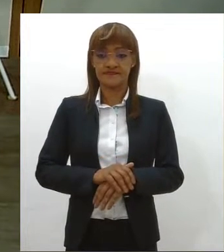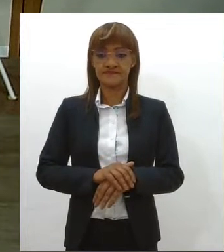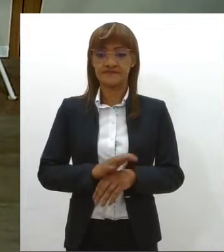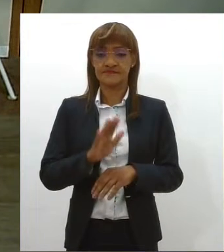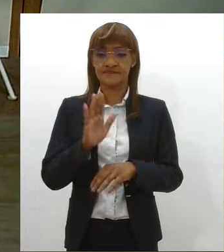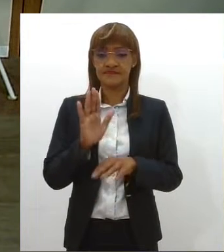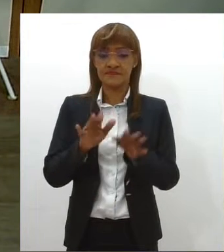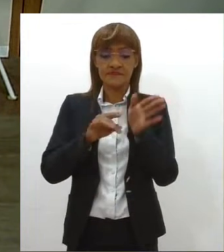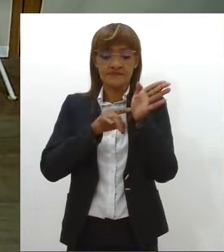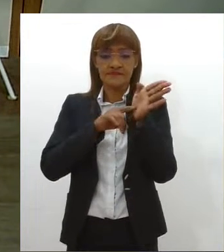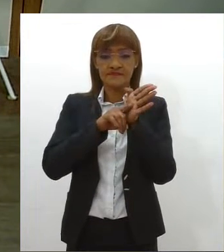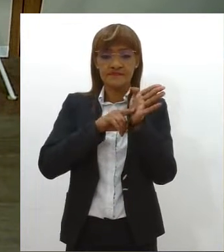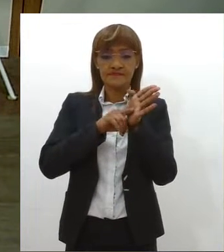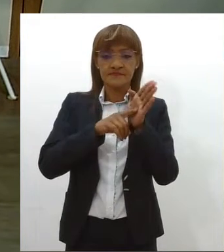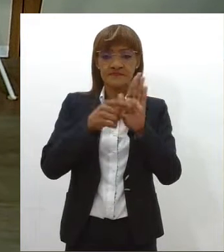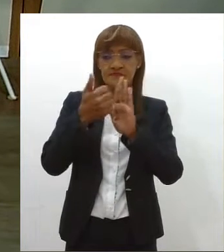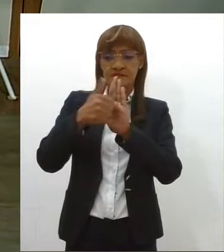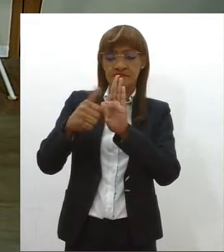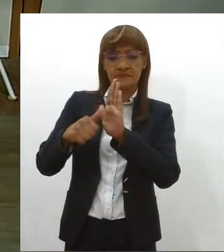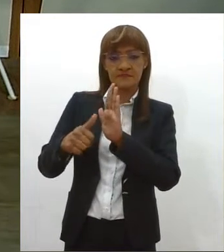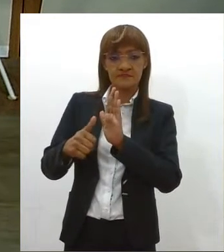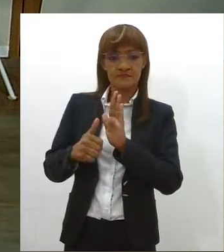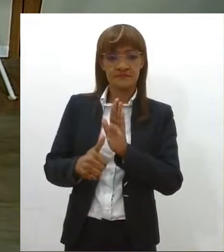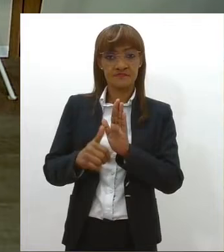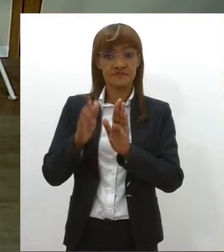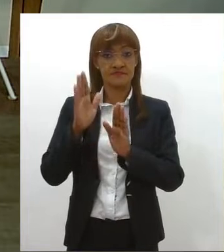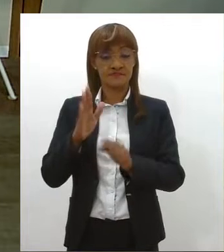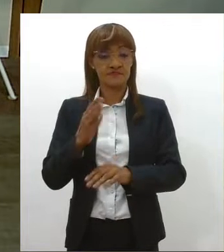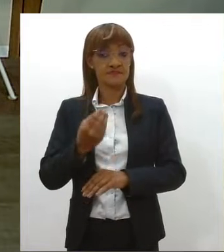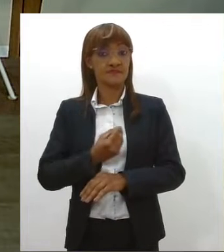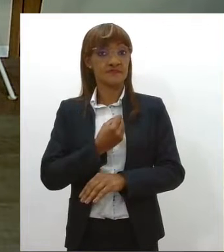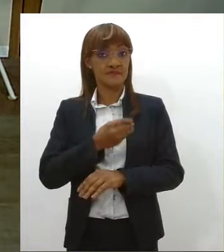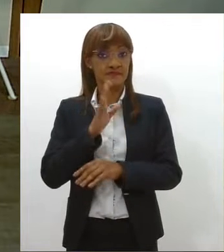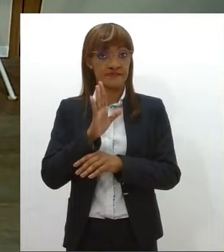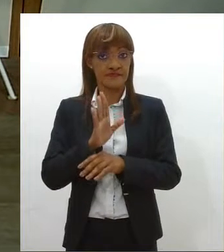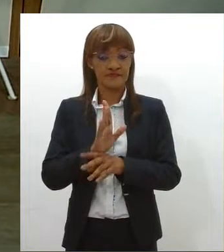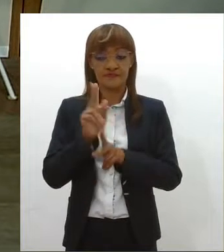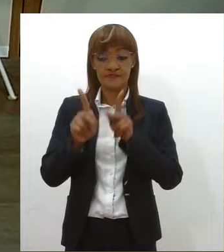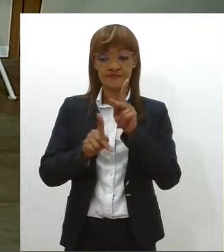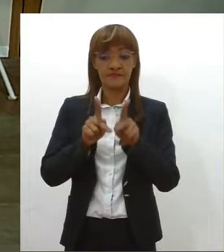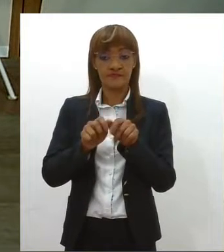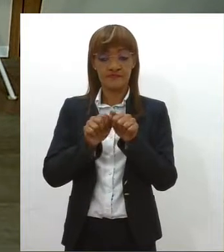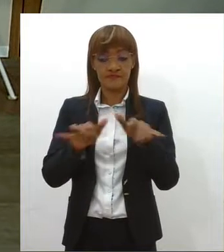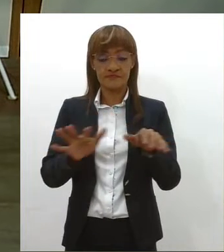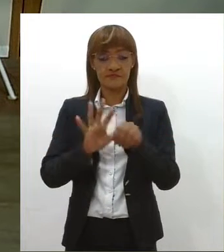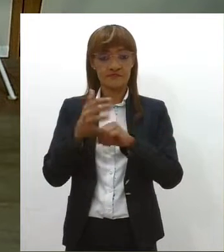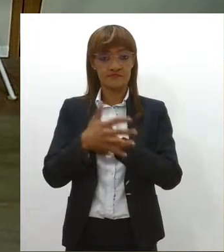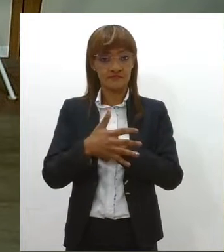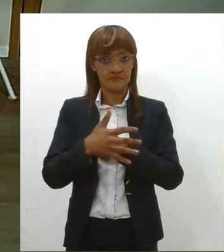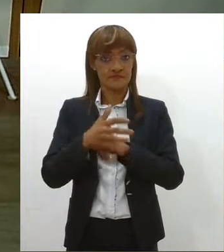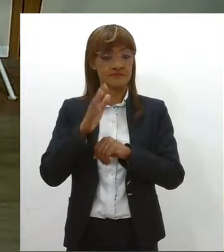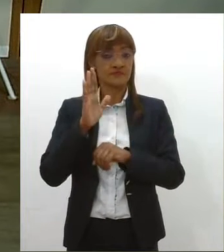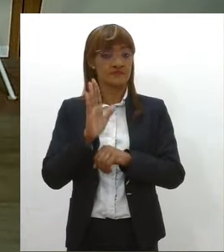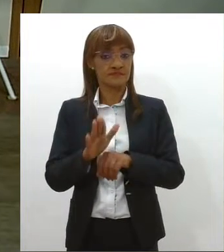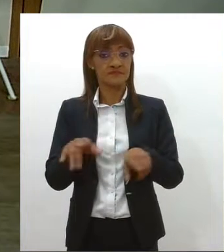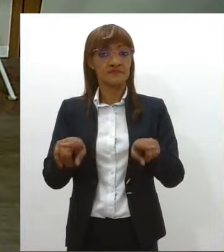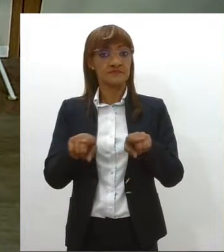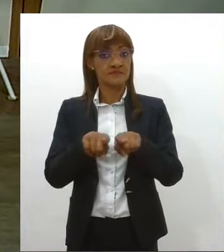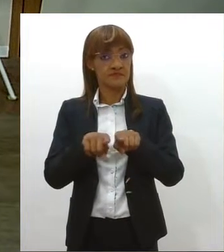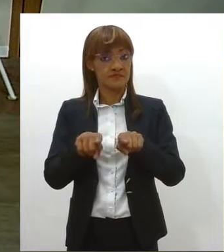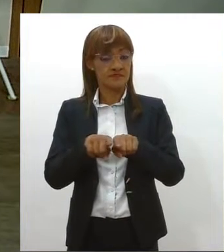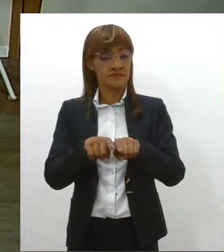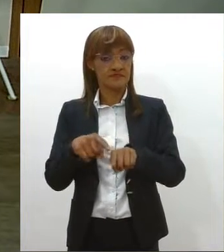que analisaram os impactos emocionais da pandemia da Covid-19 e também das vacinas na